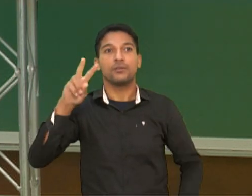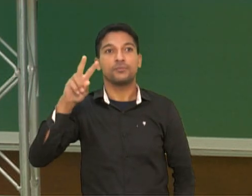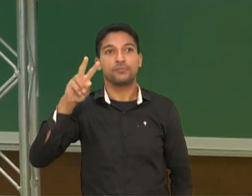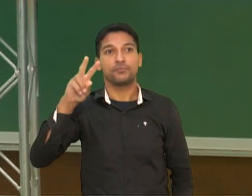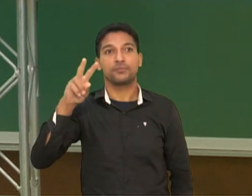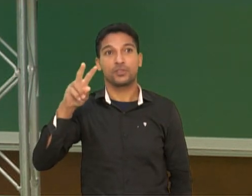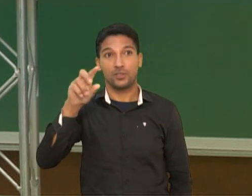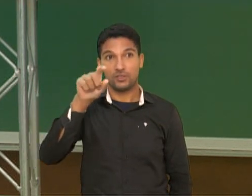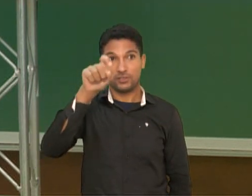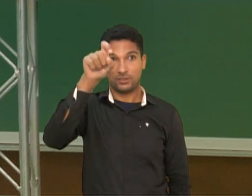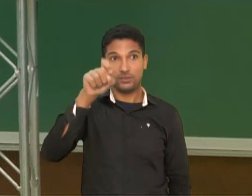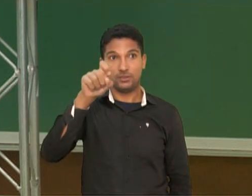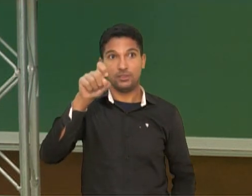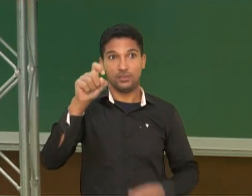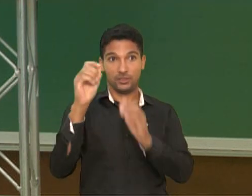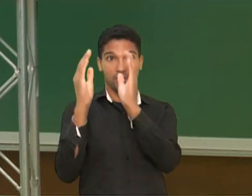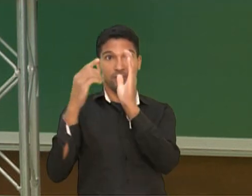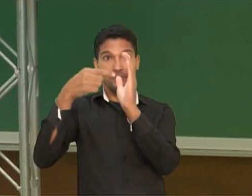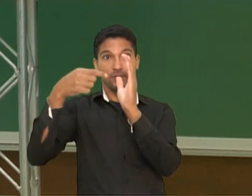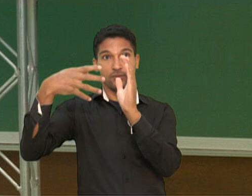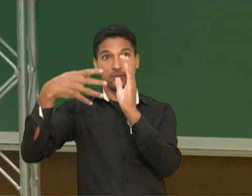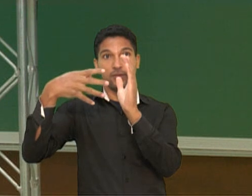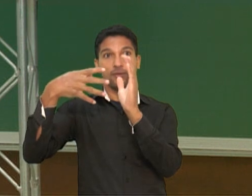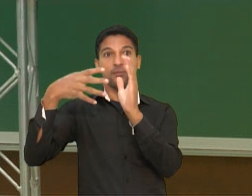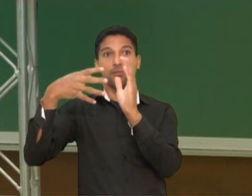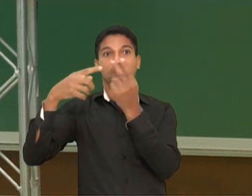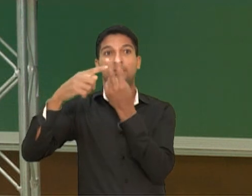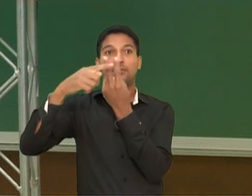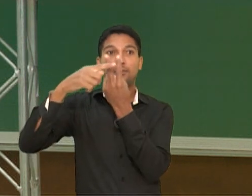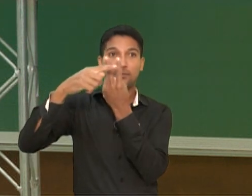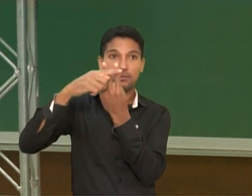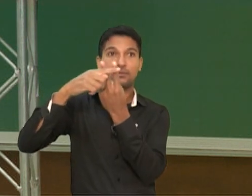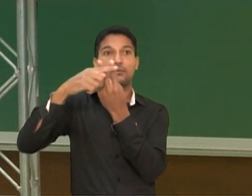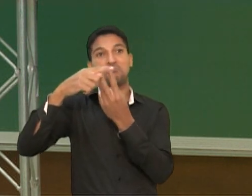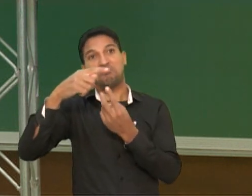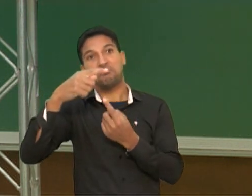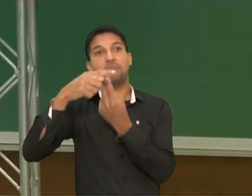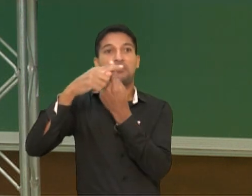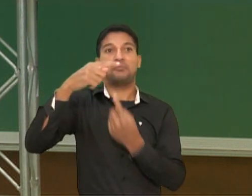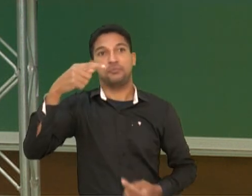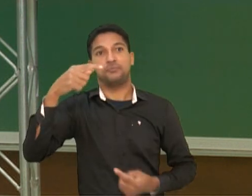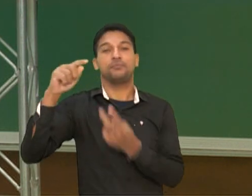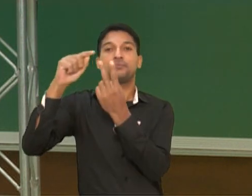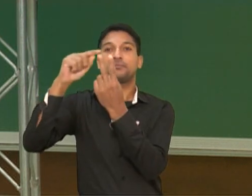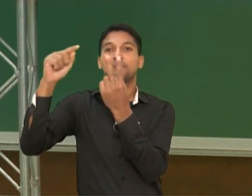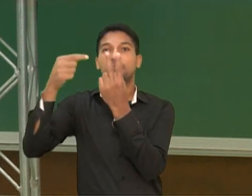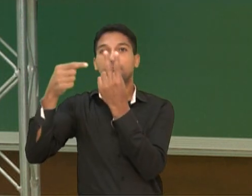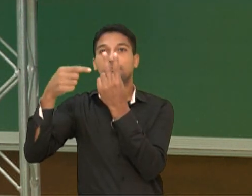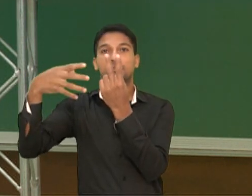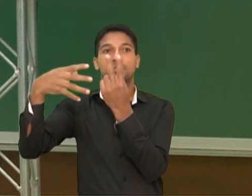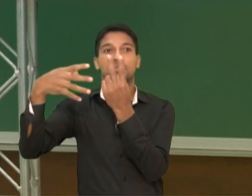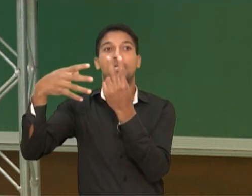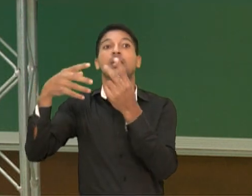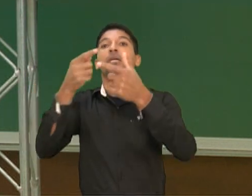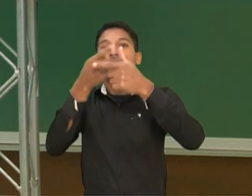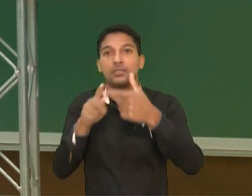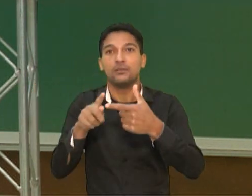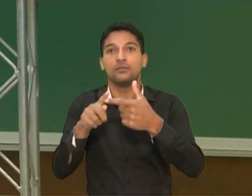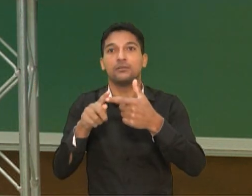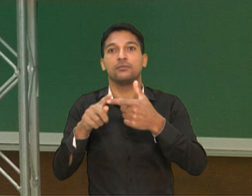a menos 4, mais ou menos a raiz quadrada de menos 4, tudo isso dividido por 2 vezes